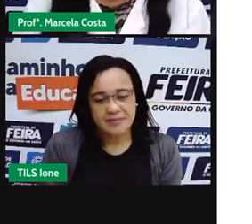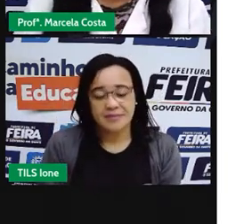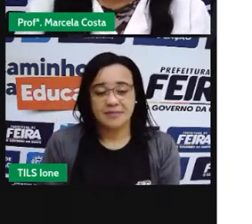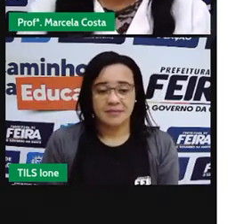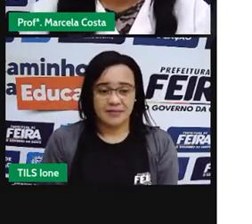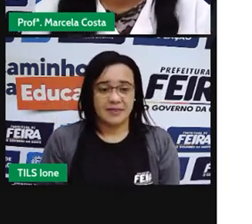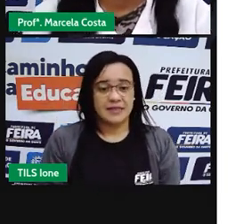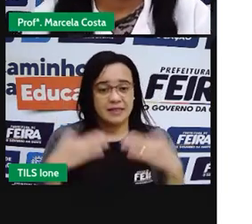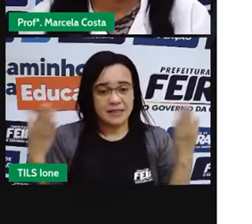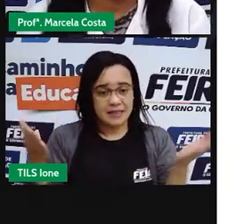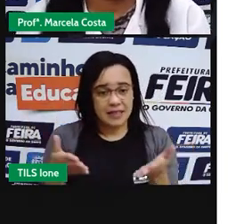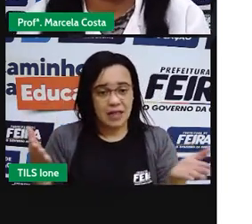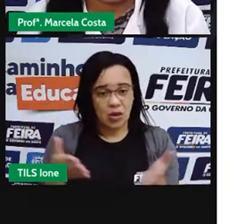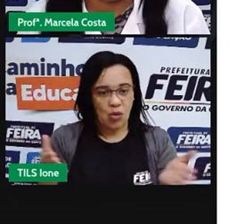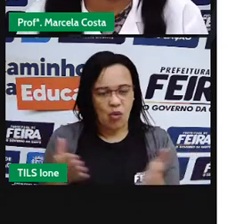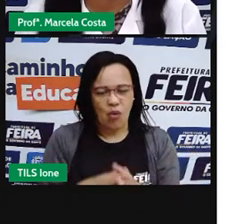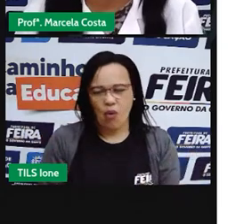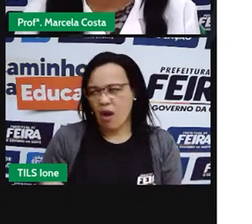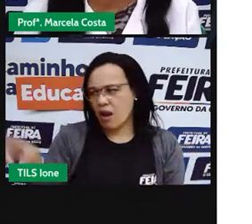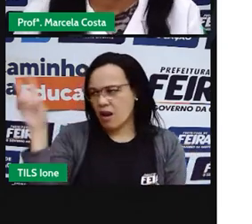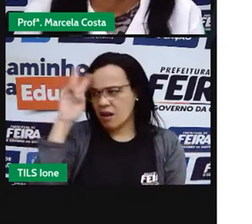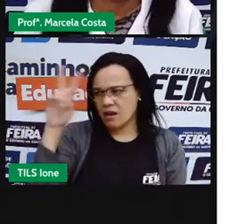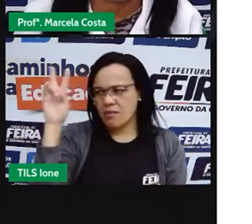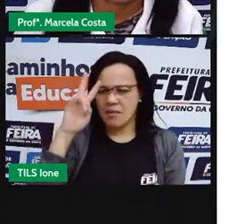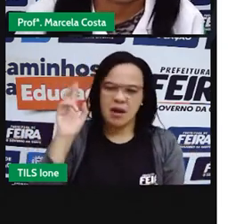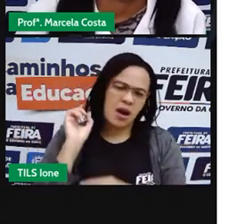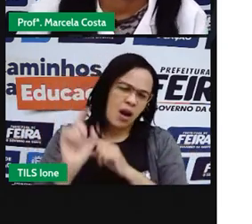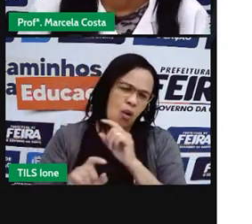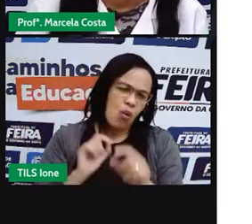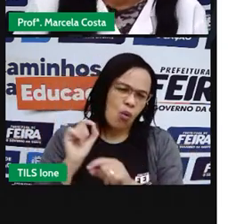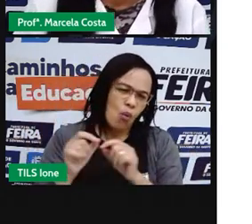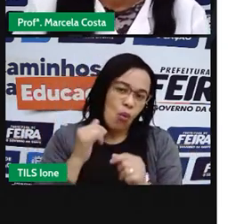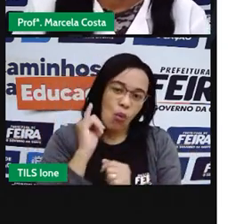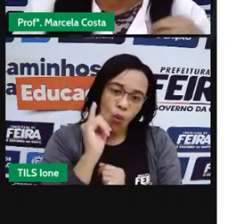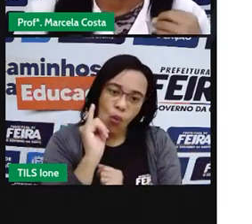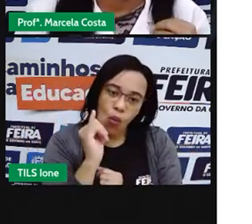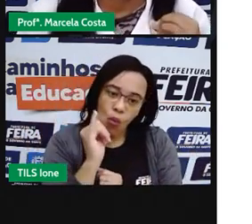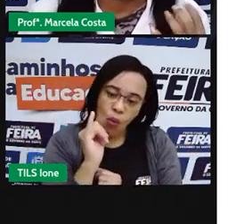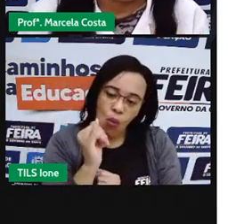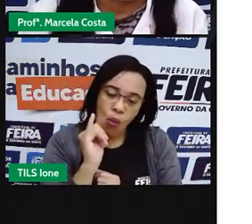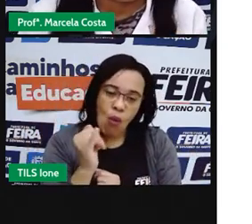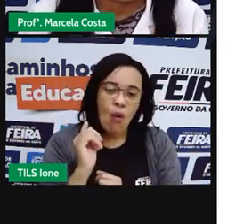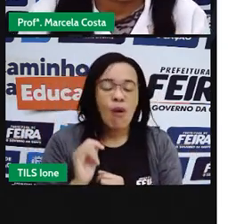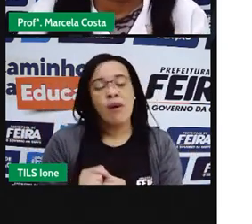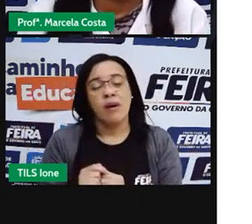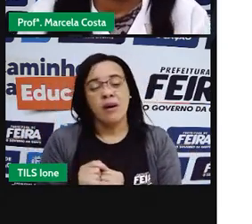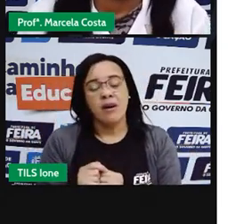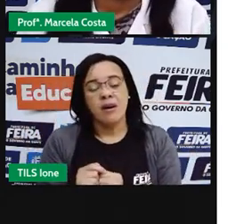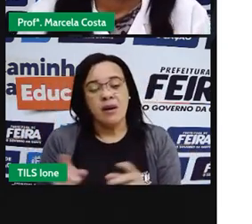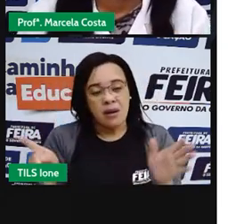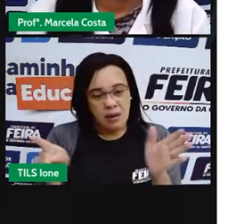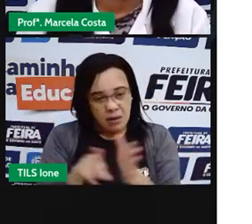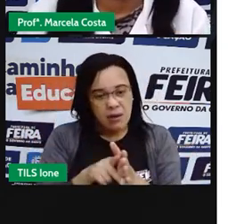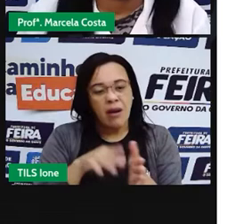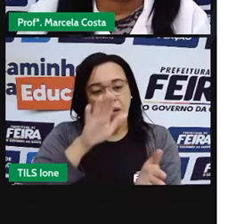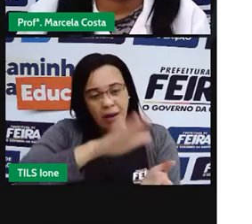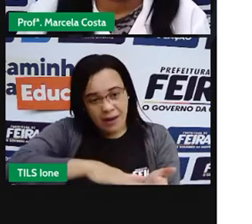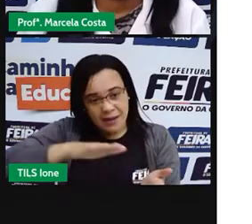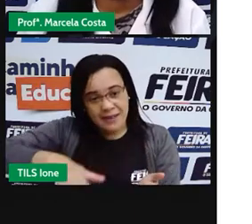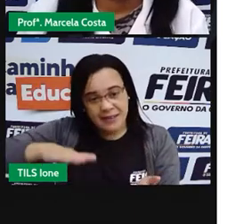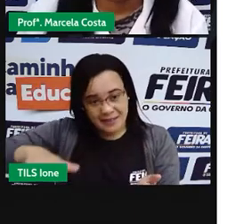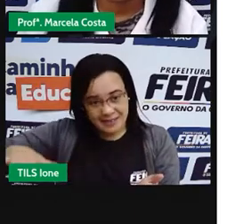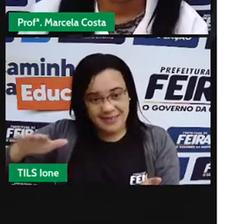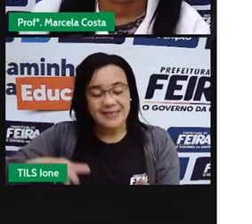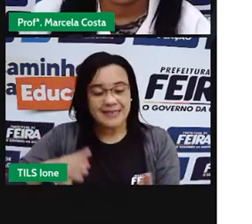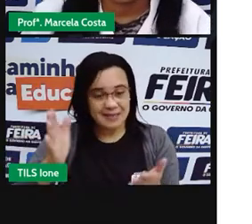Agora, tenta lembrar qual era o filme, qual era o clássico da literatura